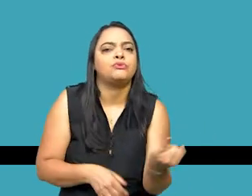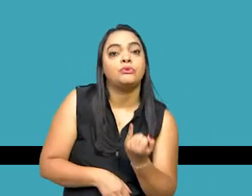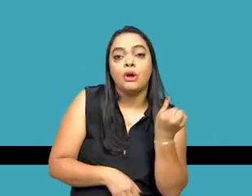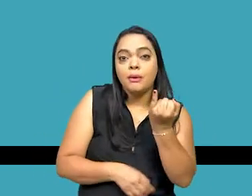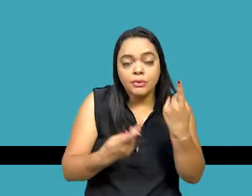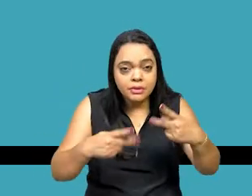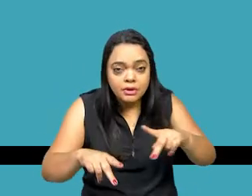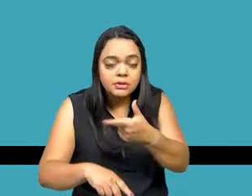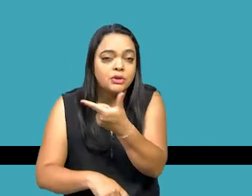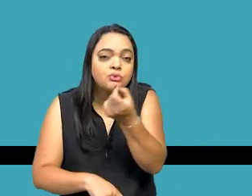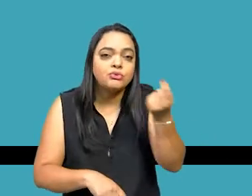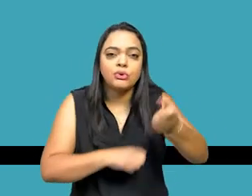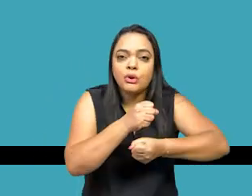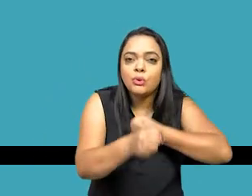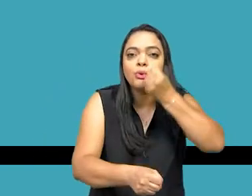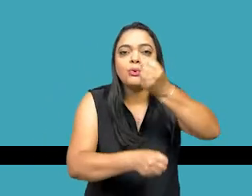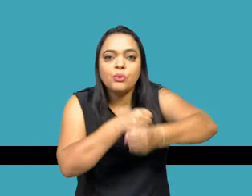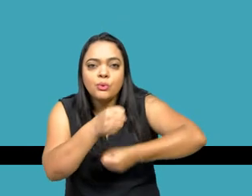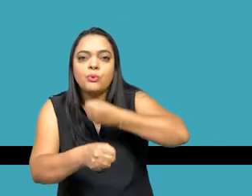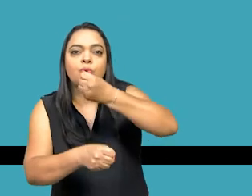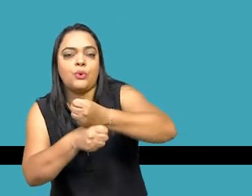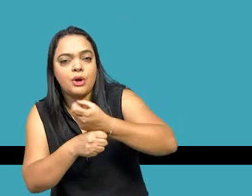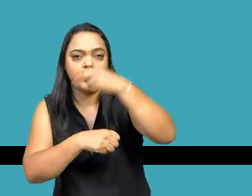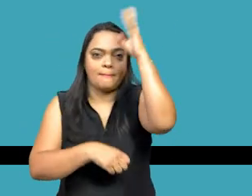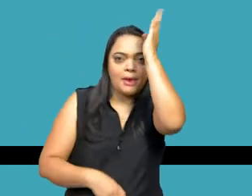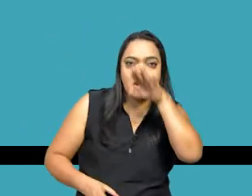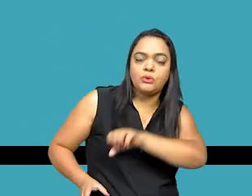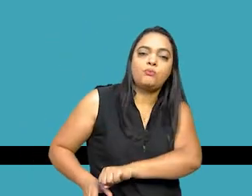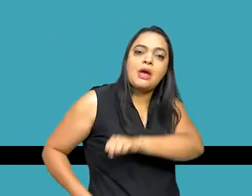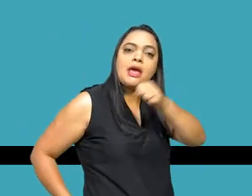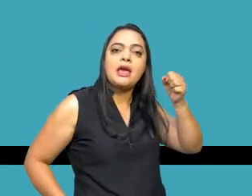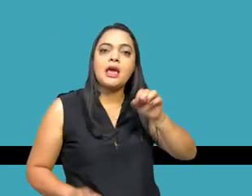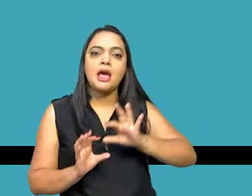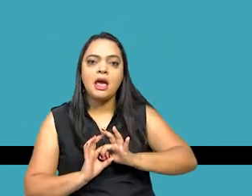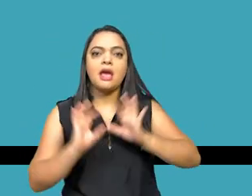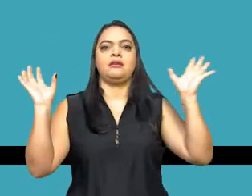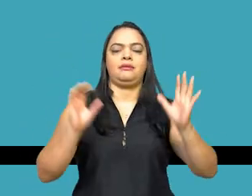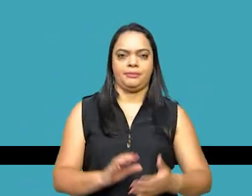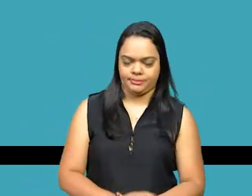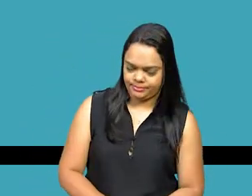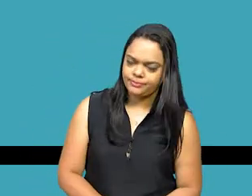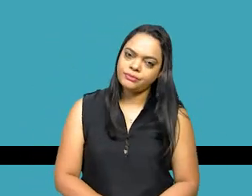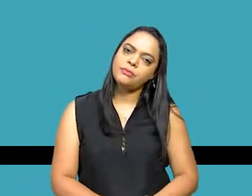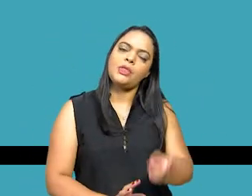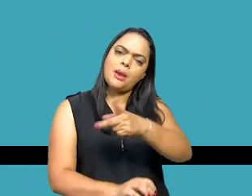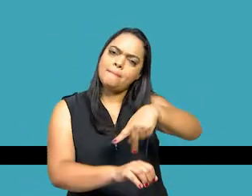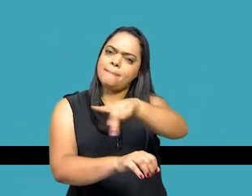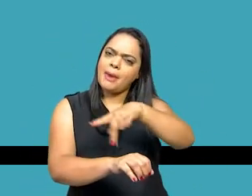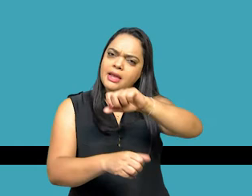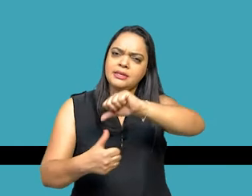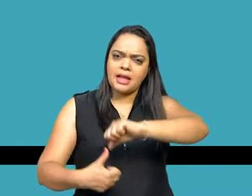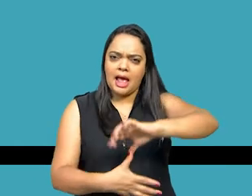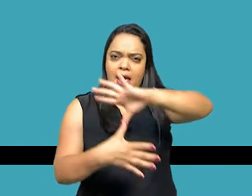é importante nesses 200 anos de independência no Brasil, um país com maior população negra